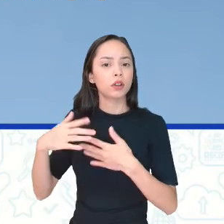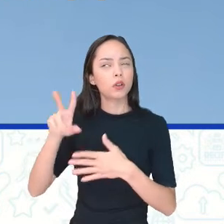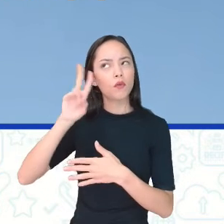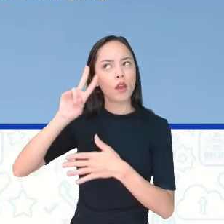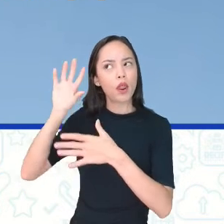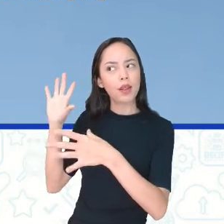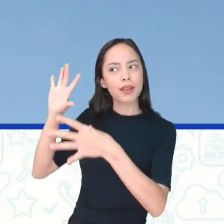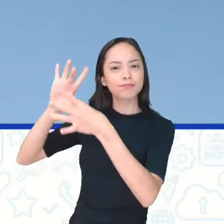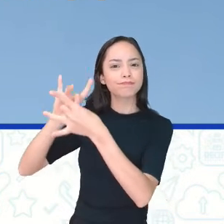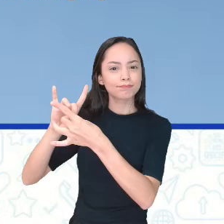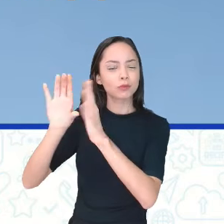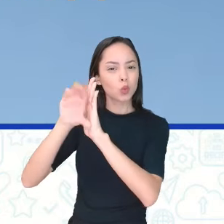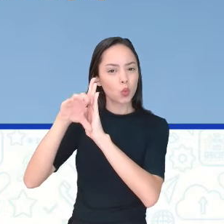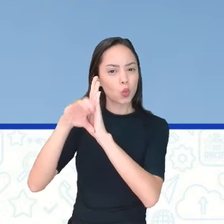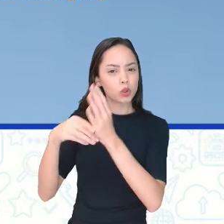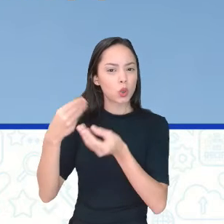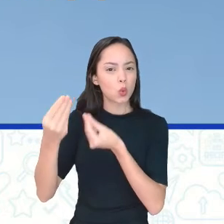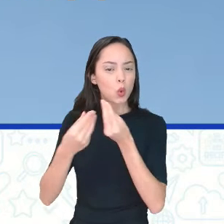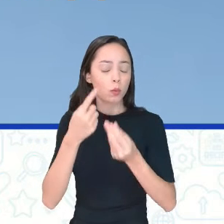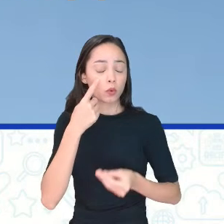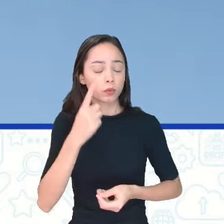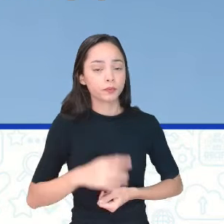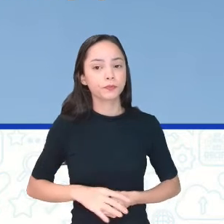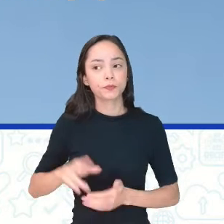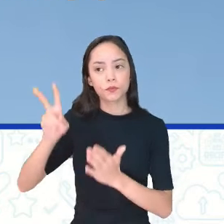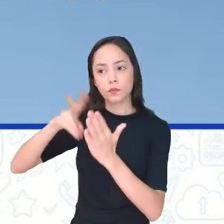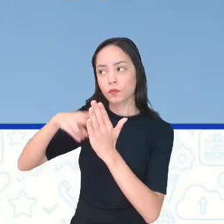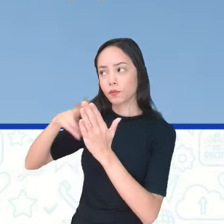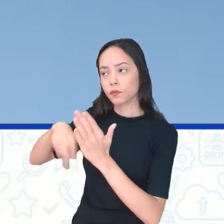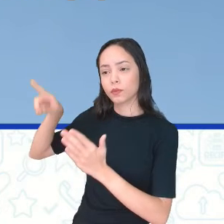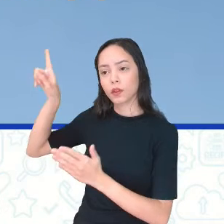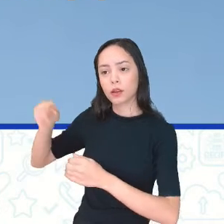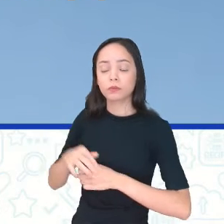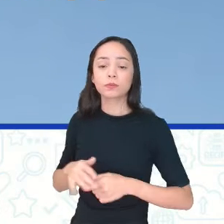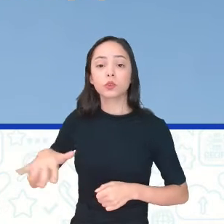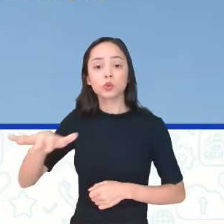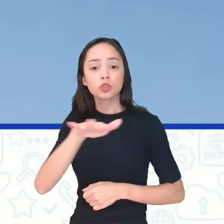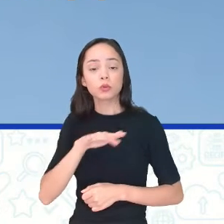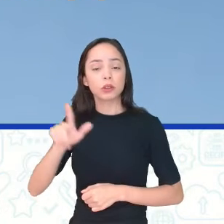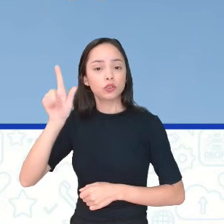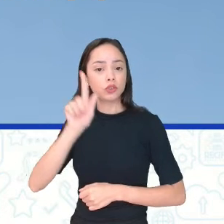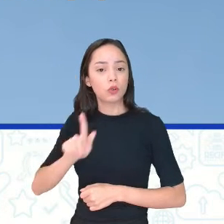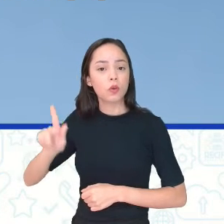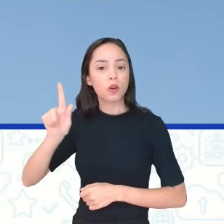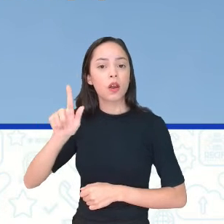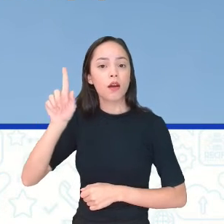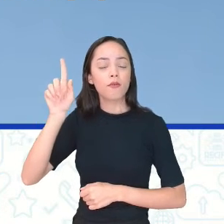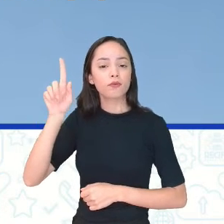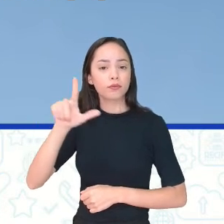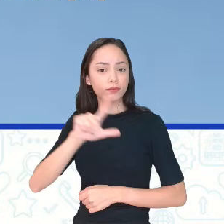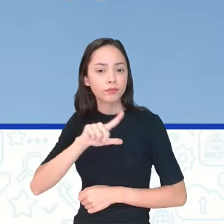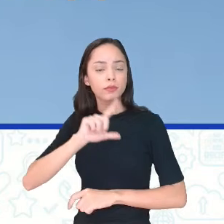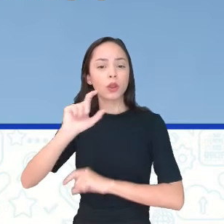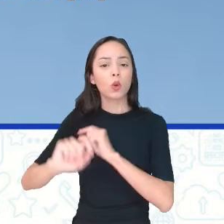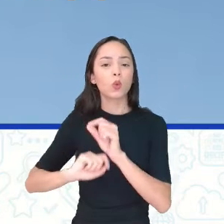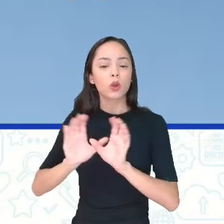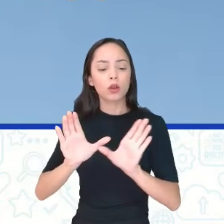aqui agora. Eu vou ler com vocês, me acompanhem. Veja, o espaço geográfico é formado por um